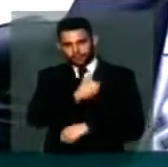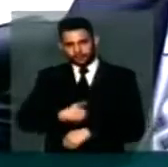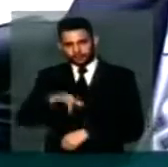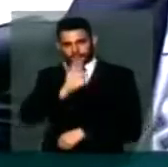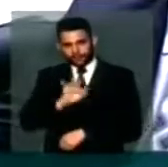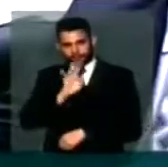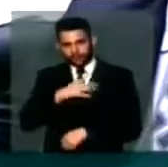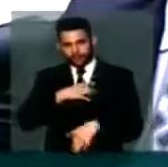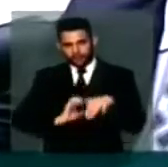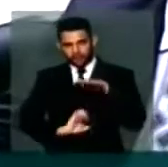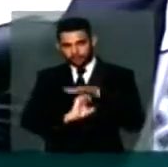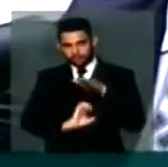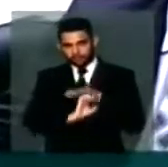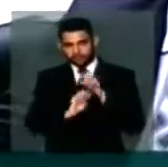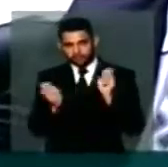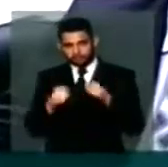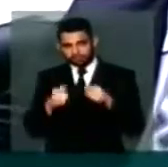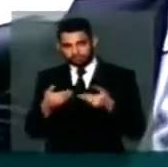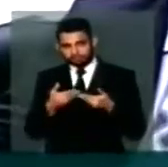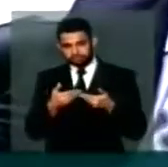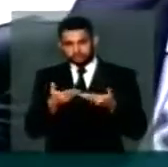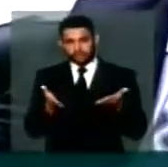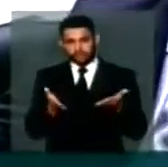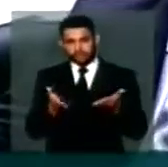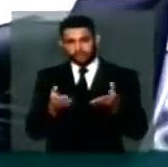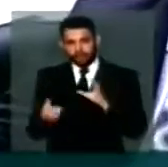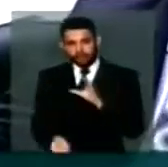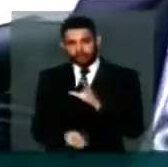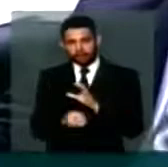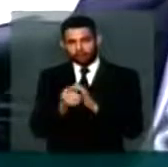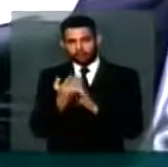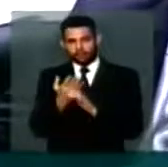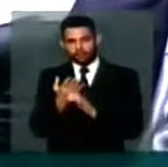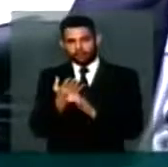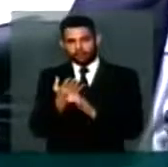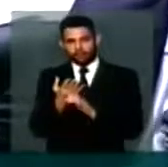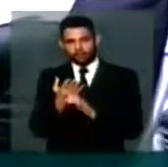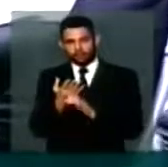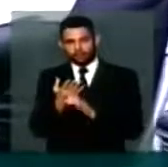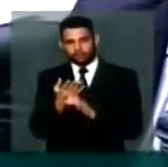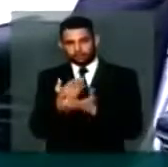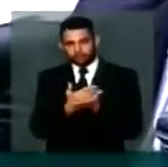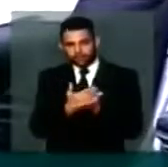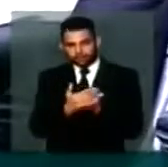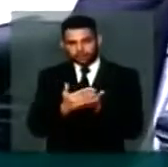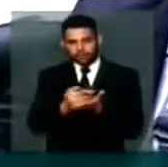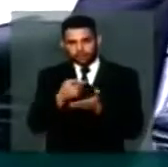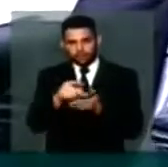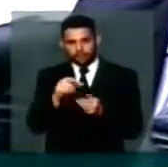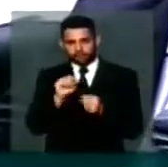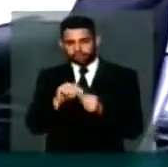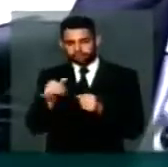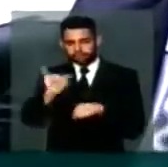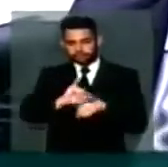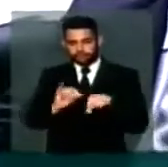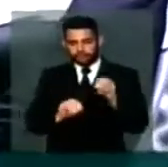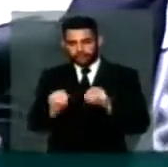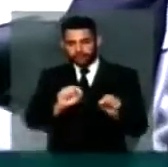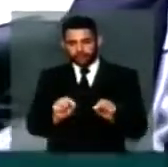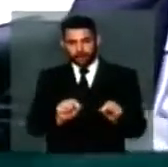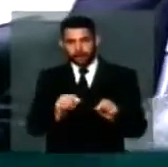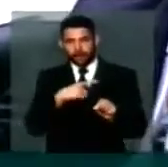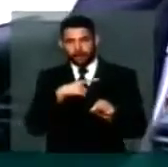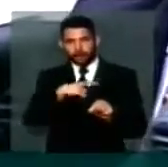com as empresas que se dispuseram a implantar as suas iniciativas em território